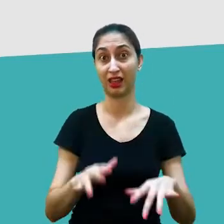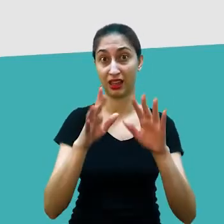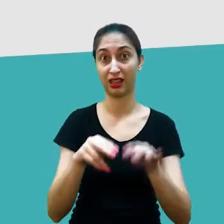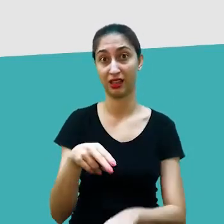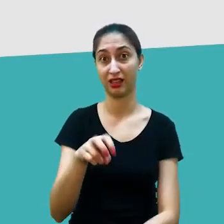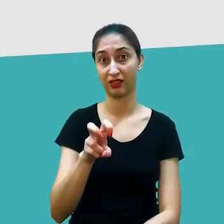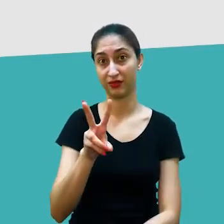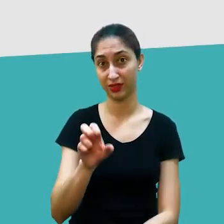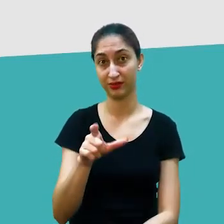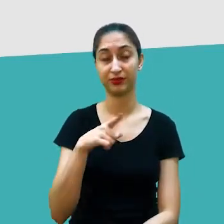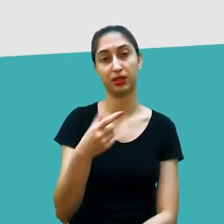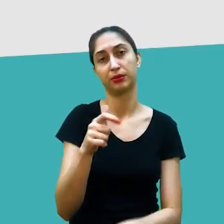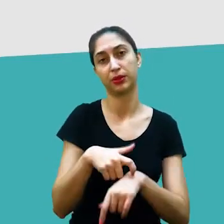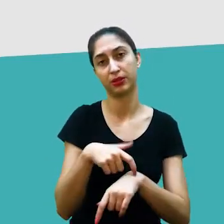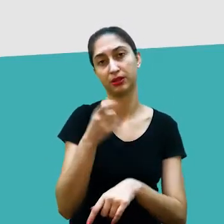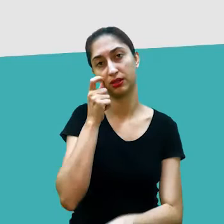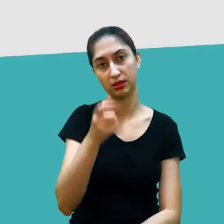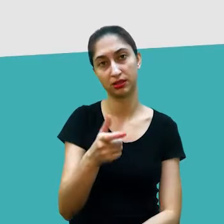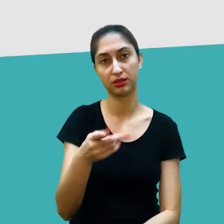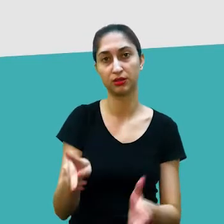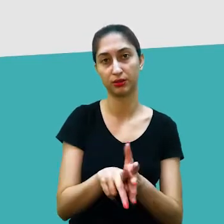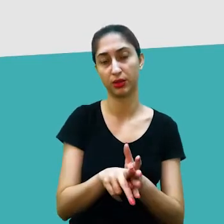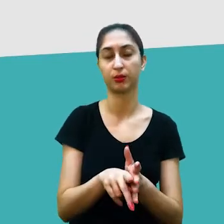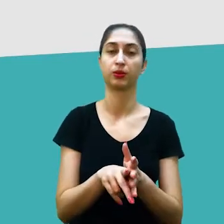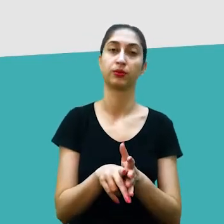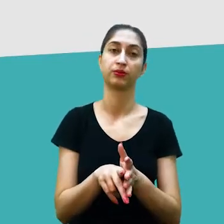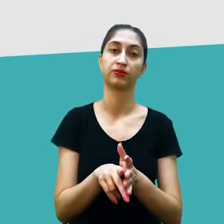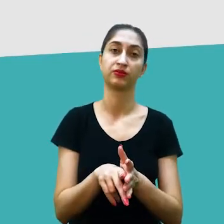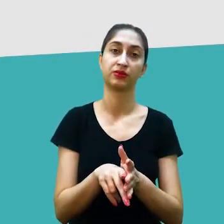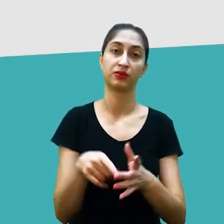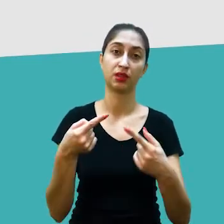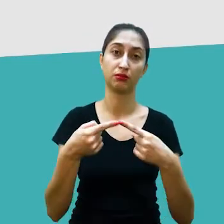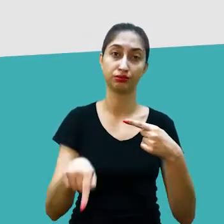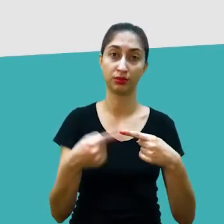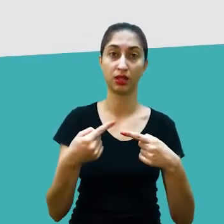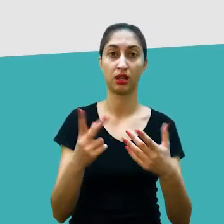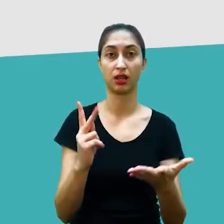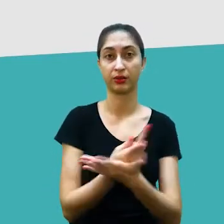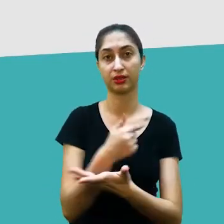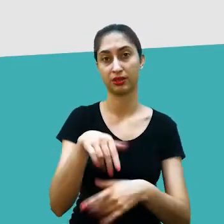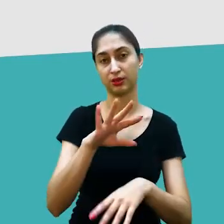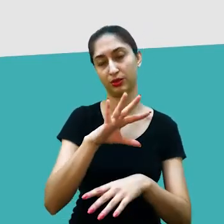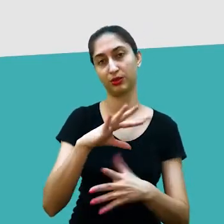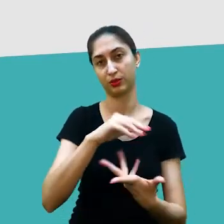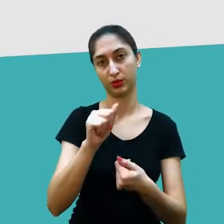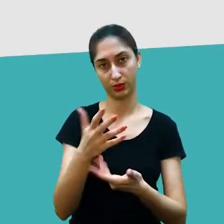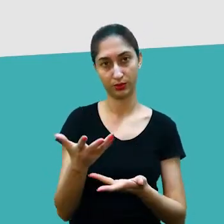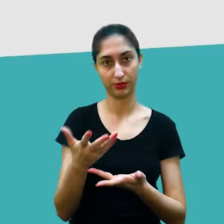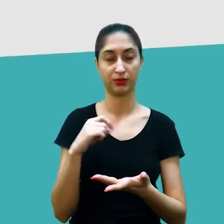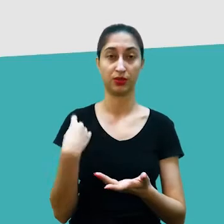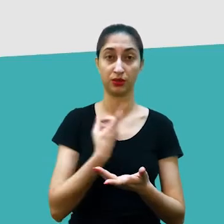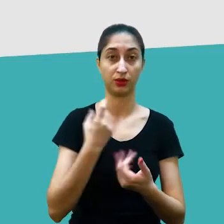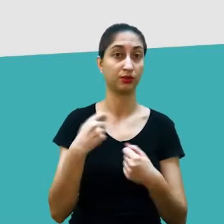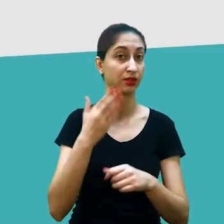realmente momentos muito interessantes dessa disrupção que está acontecendo com o planeta. E o planeta, a gente